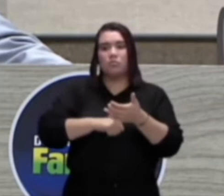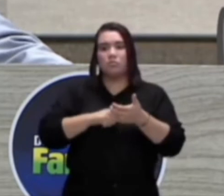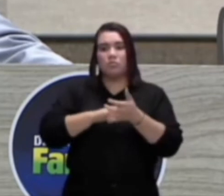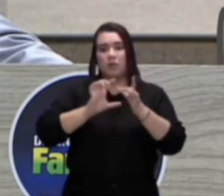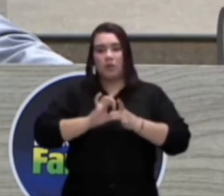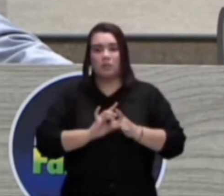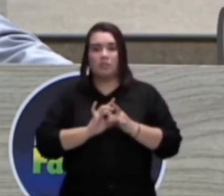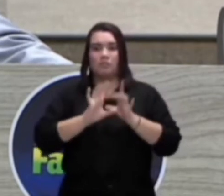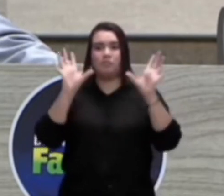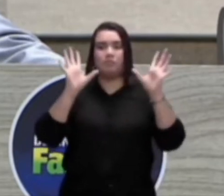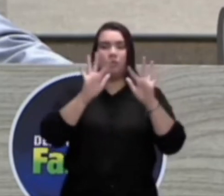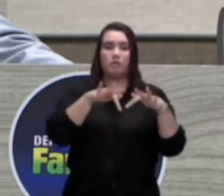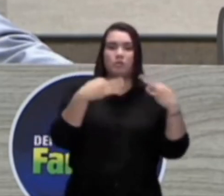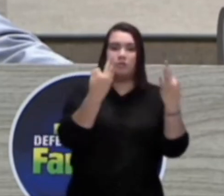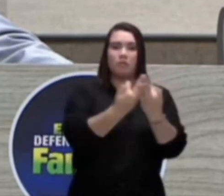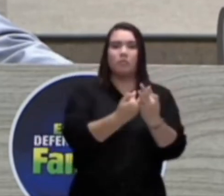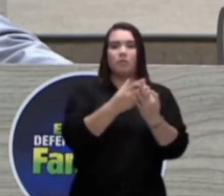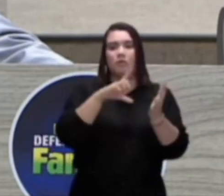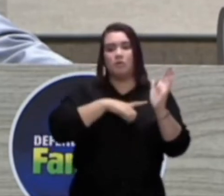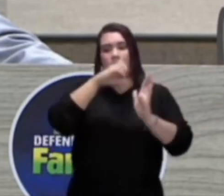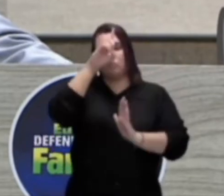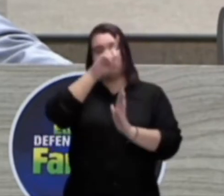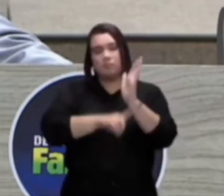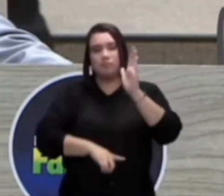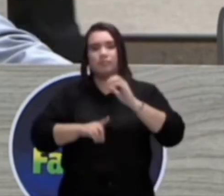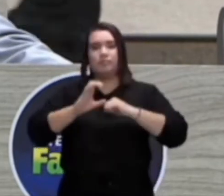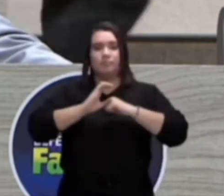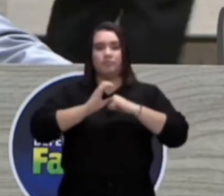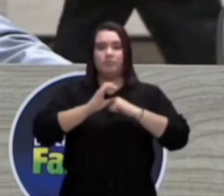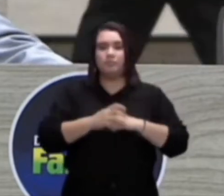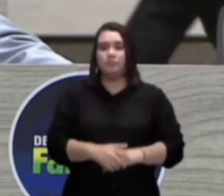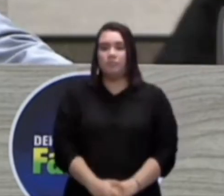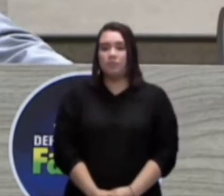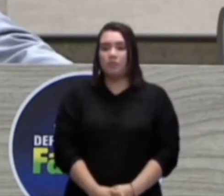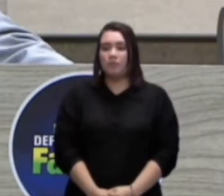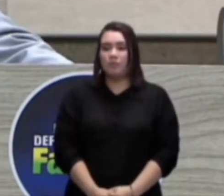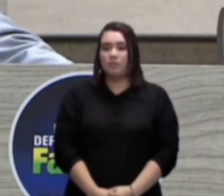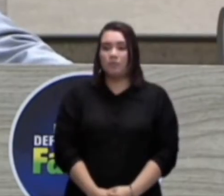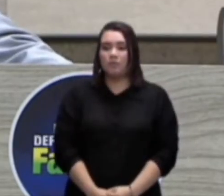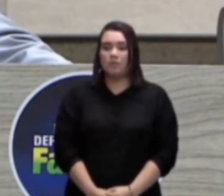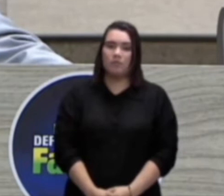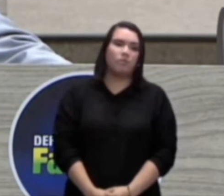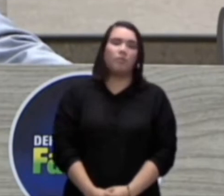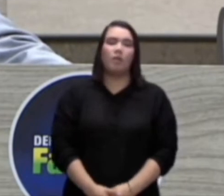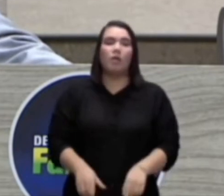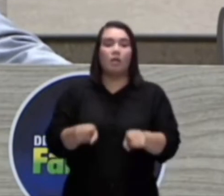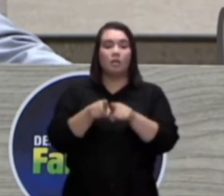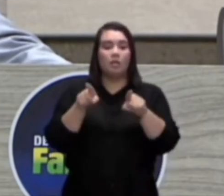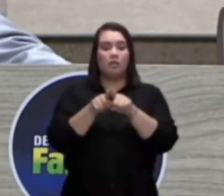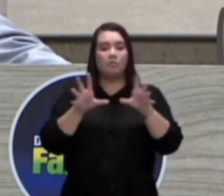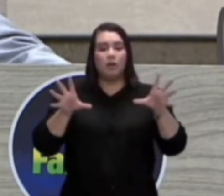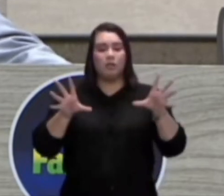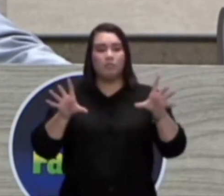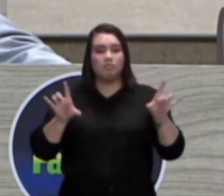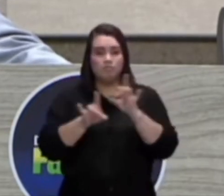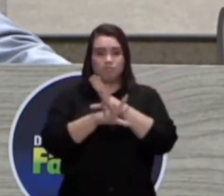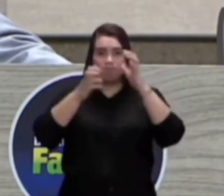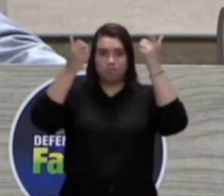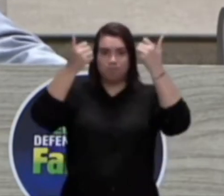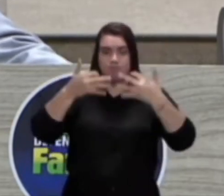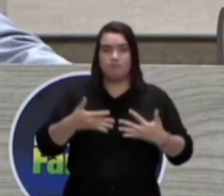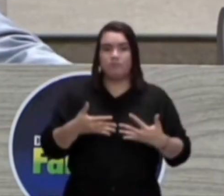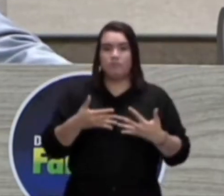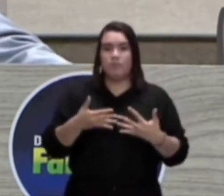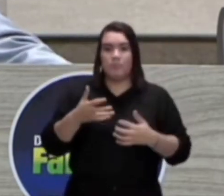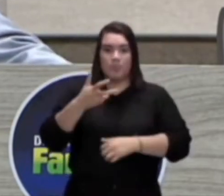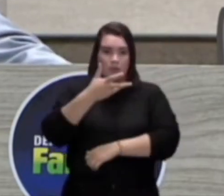pela liberdade das famílias, que é direito constitucional. E para fechar a minha fala de hoje, presidente,